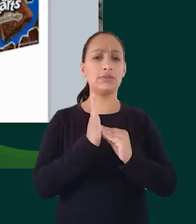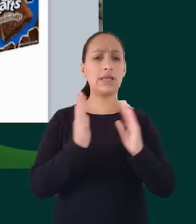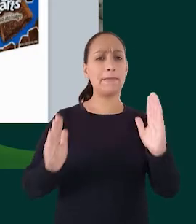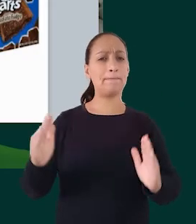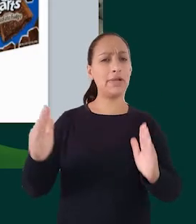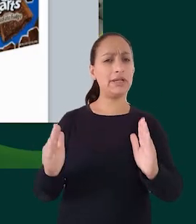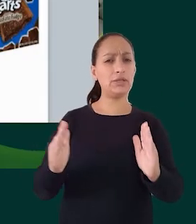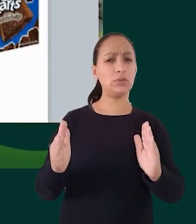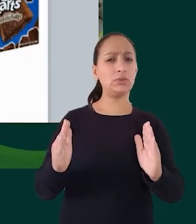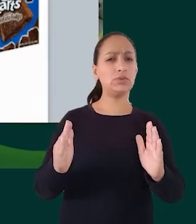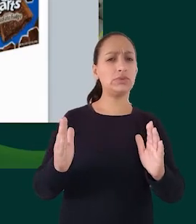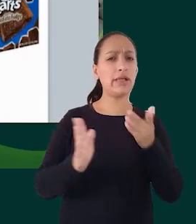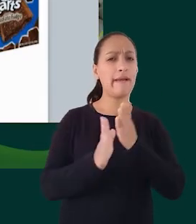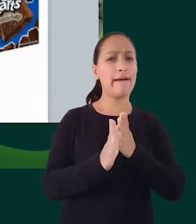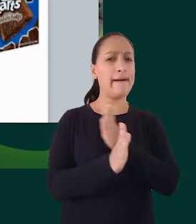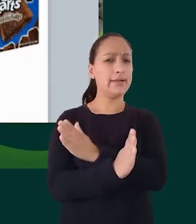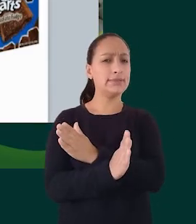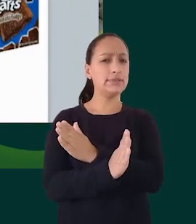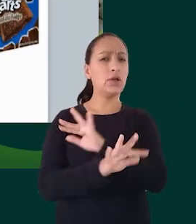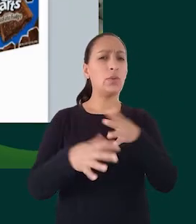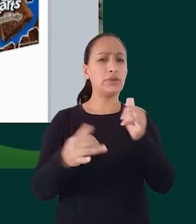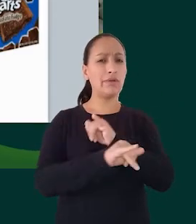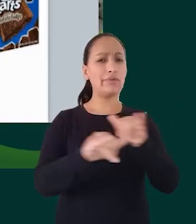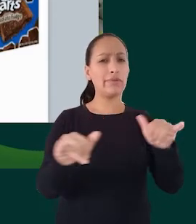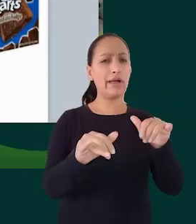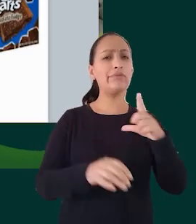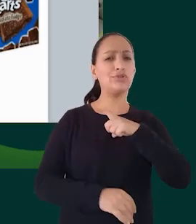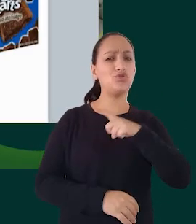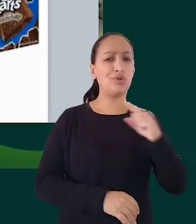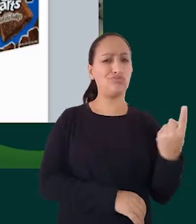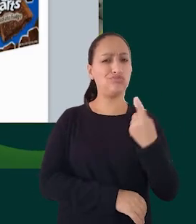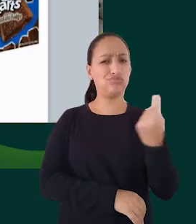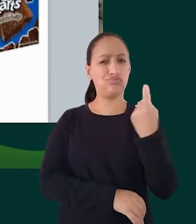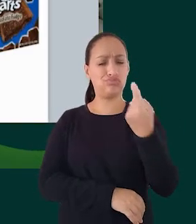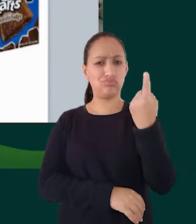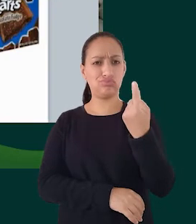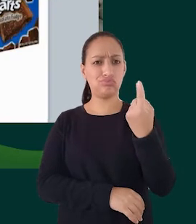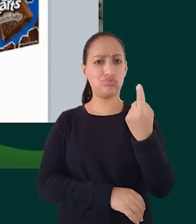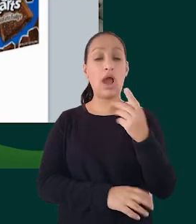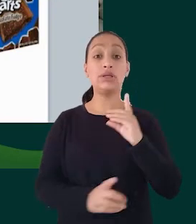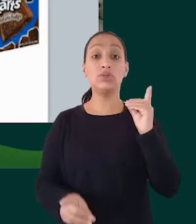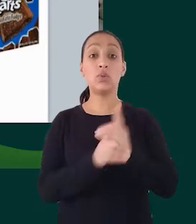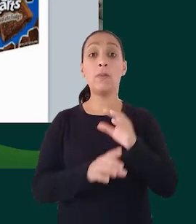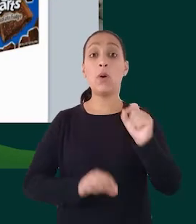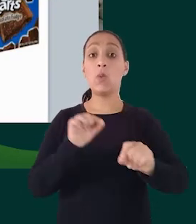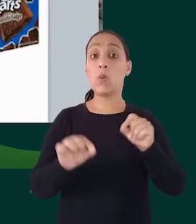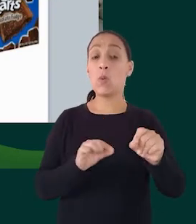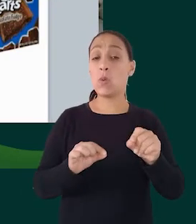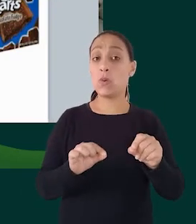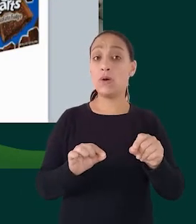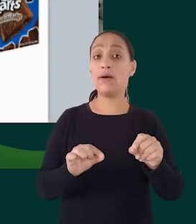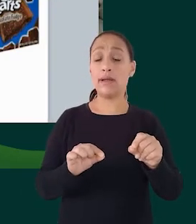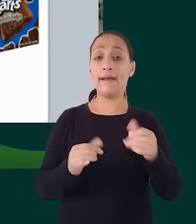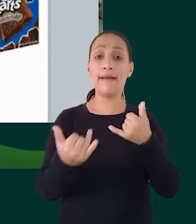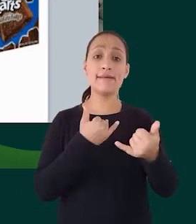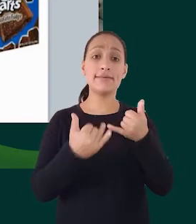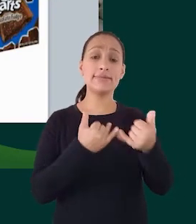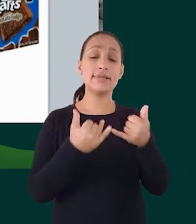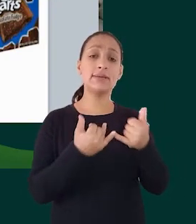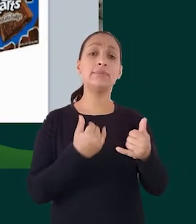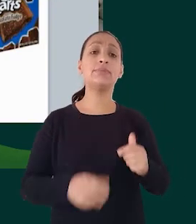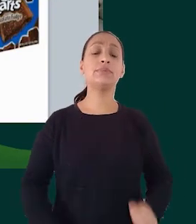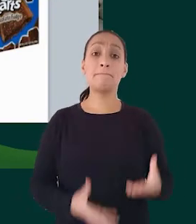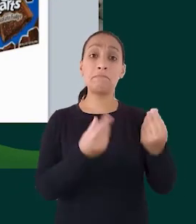a entrada de furacões nos Estados Unidos e descobriu, por exemplo, que muita gente acabava